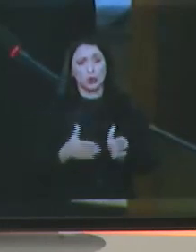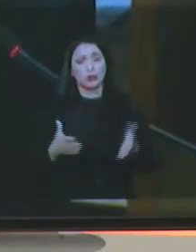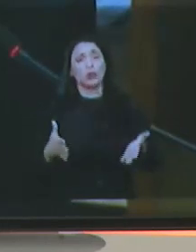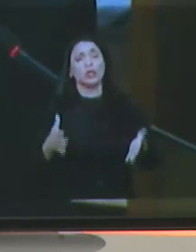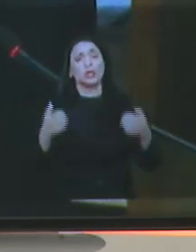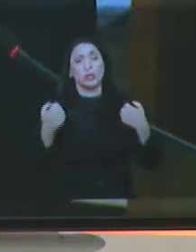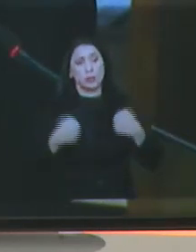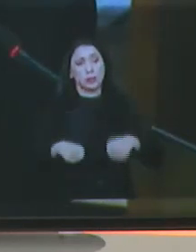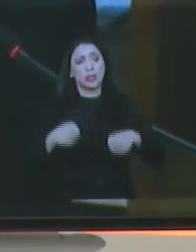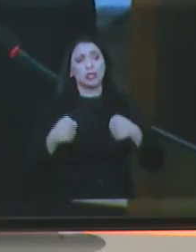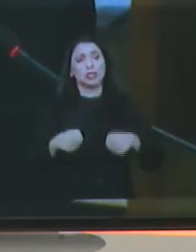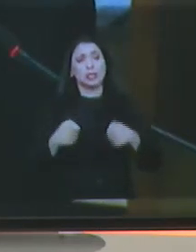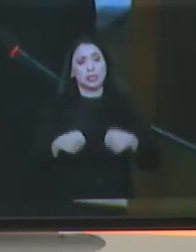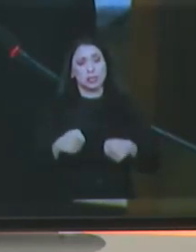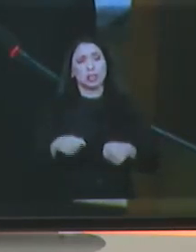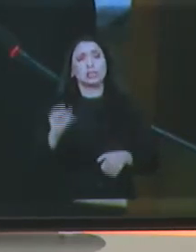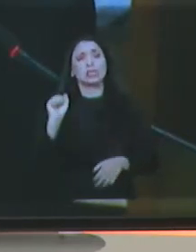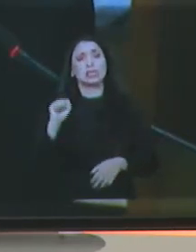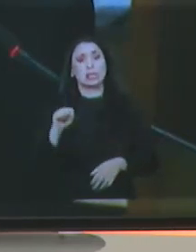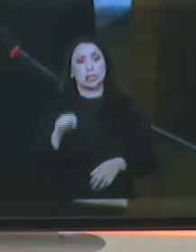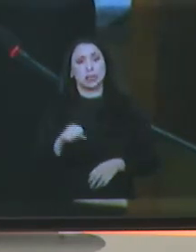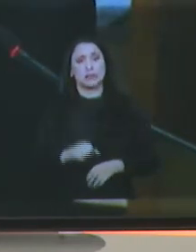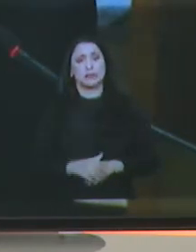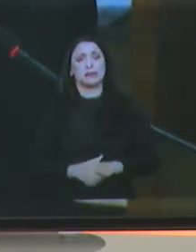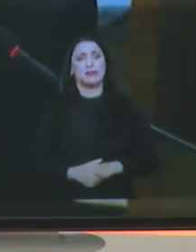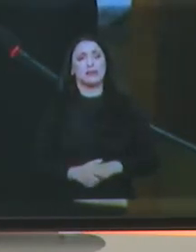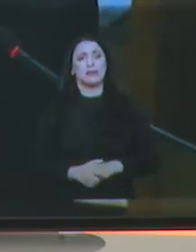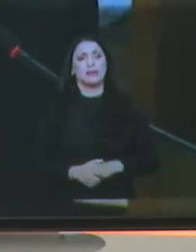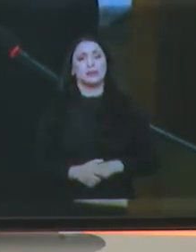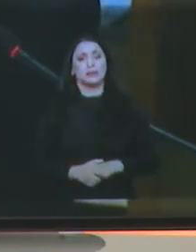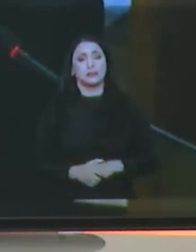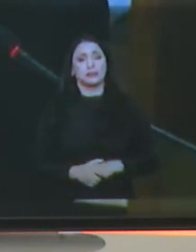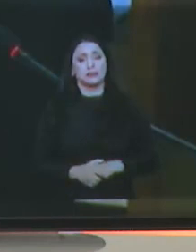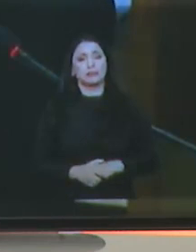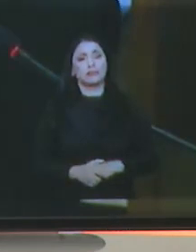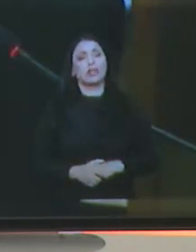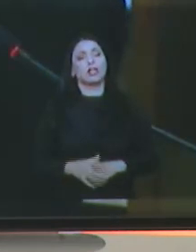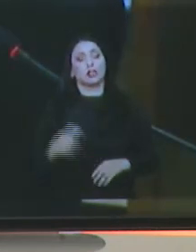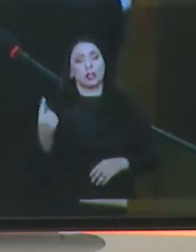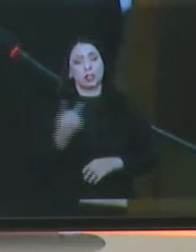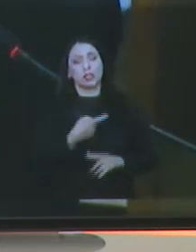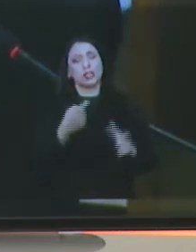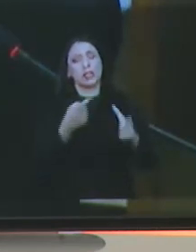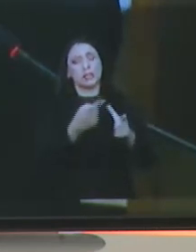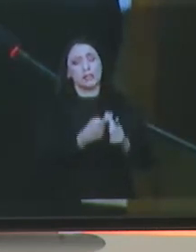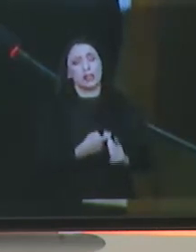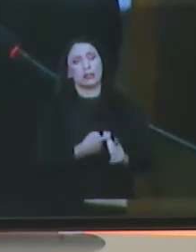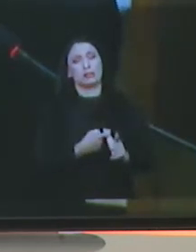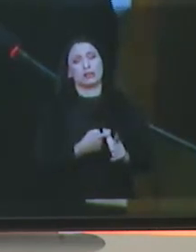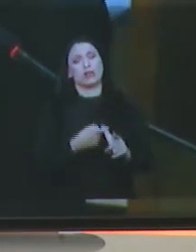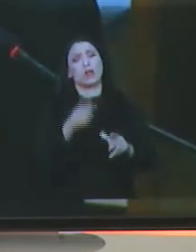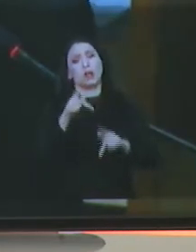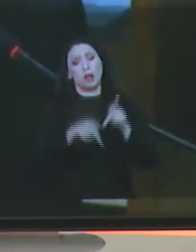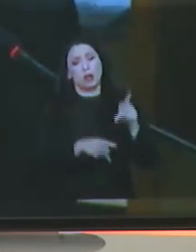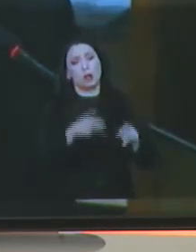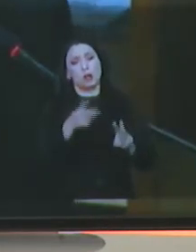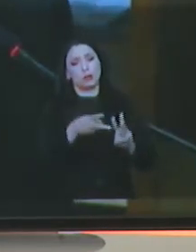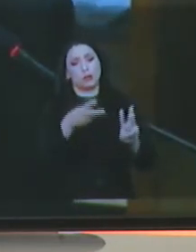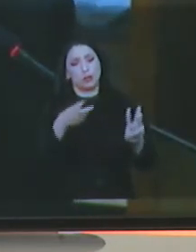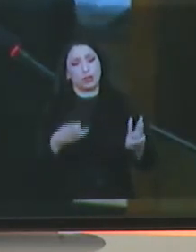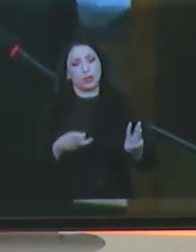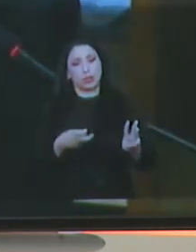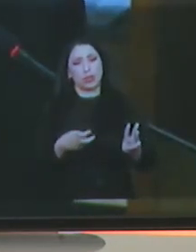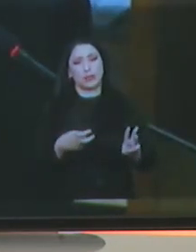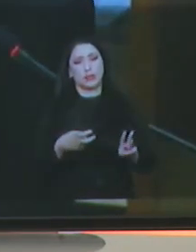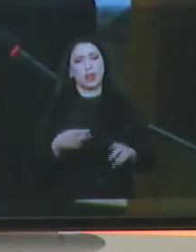acontecer? Hoje, o Supremo forma a maioria, acaba com o marco temporal, a insegurança nas propriedades